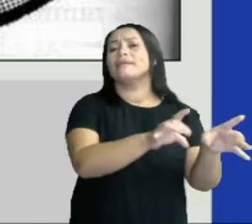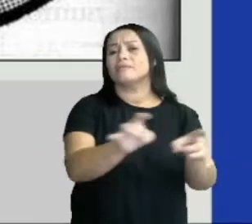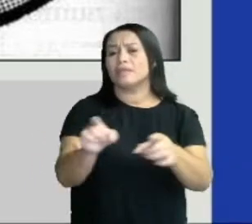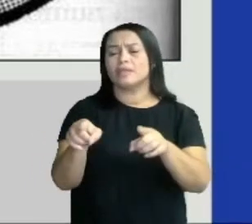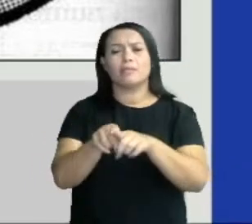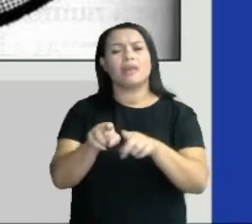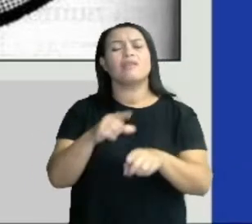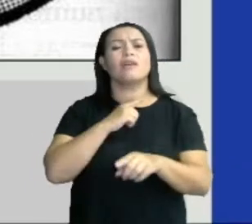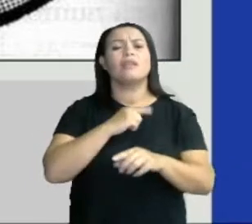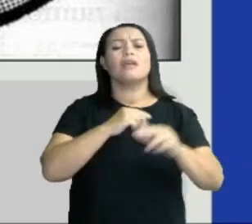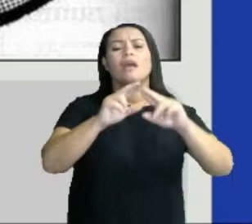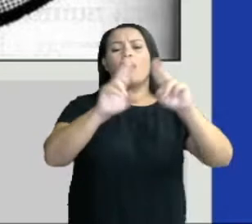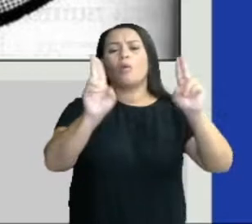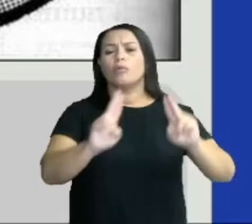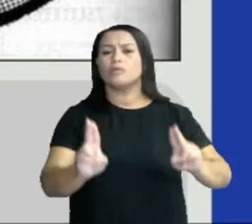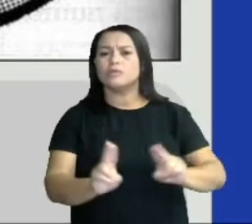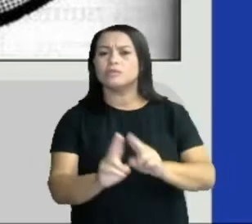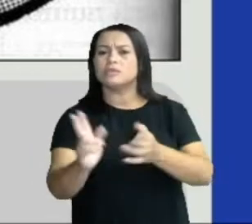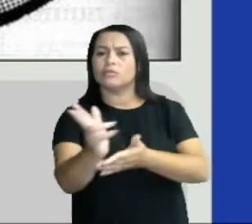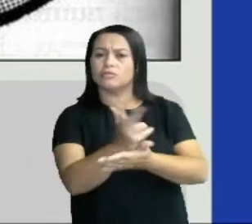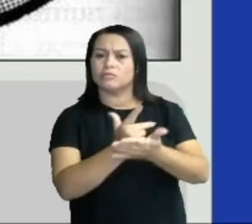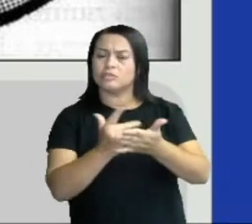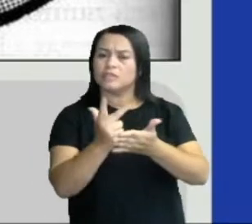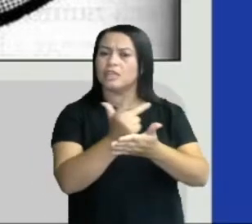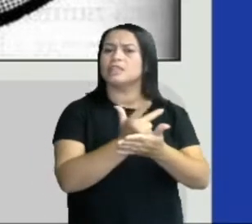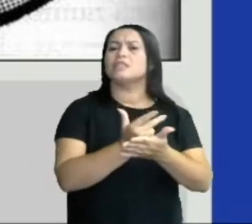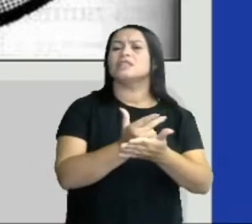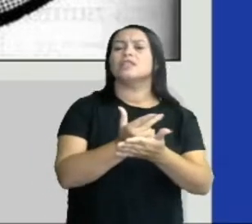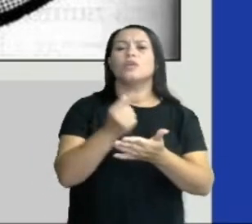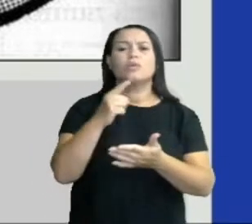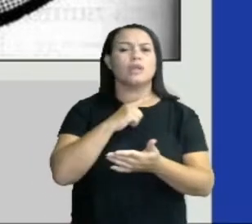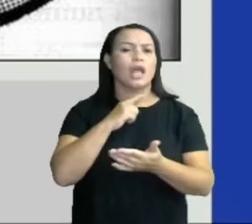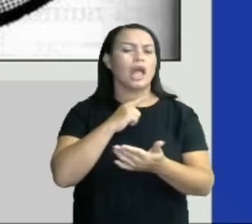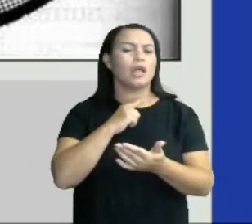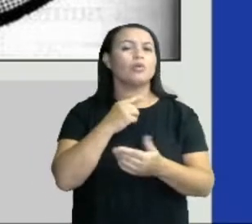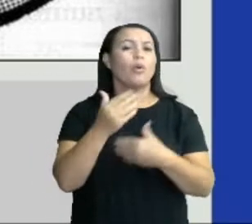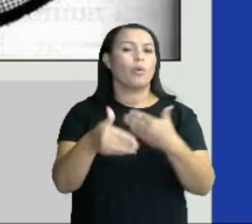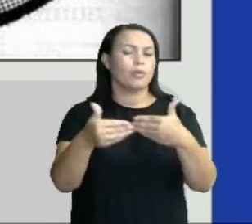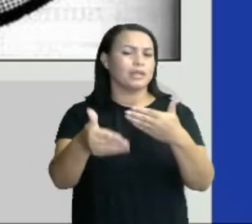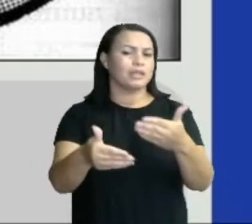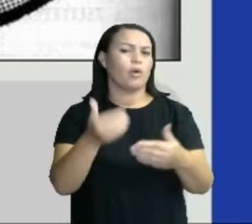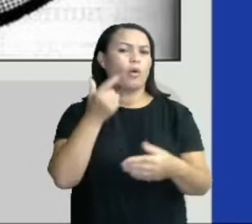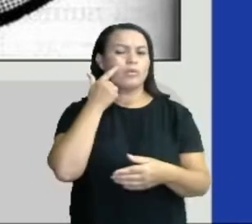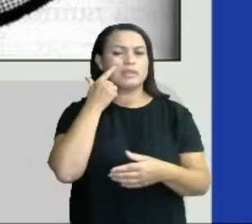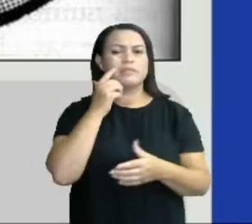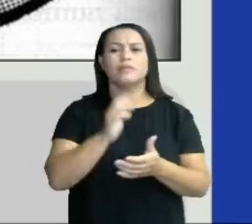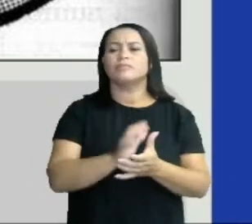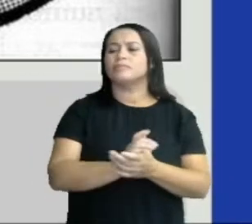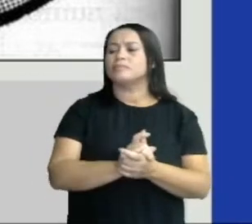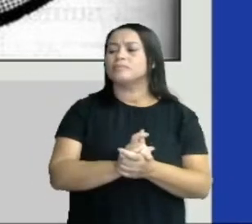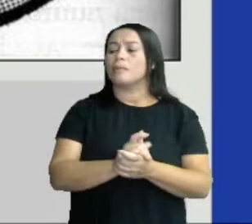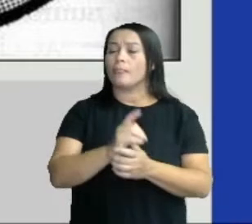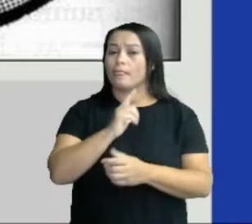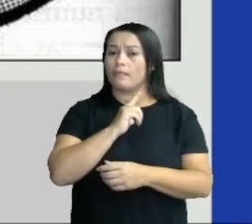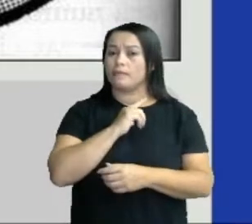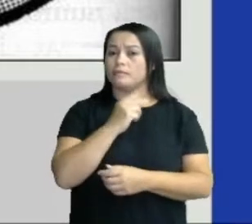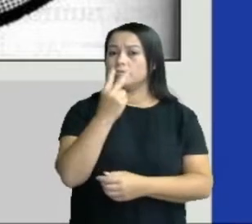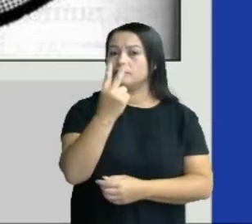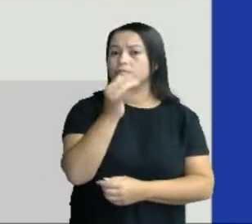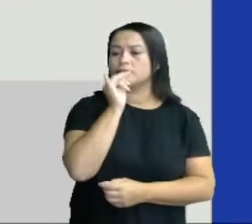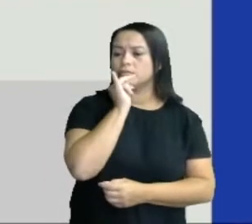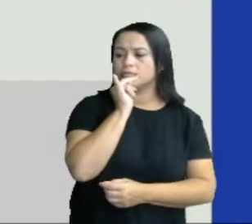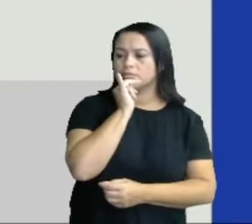vai ter a produção cartográfica tomando um rumo totalmente distinto a partir de então, tá? A gente tem aqui dois